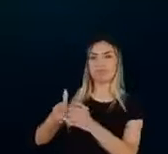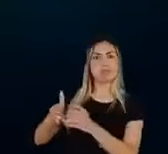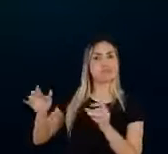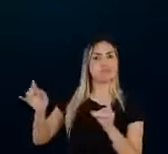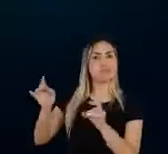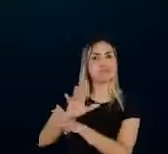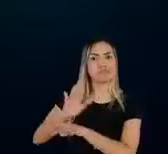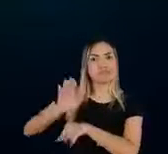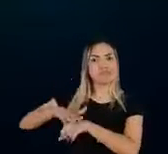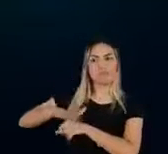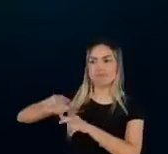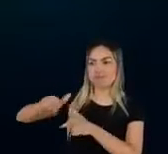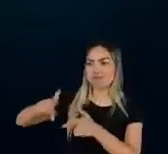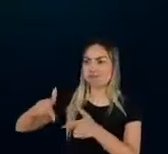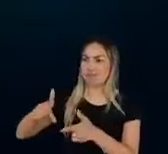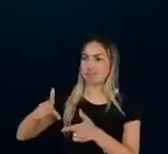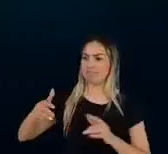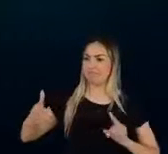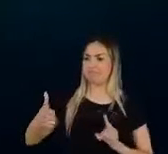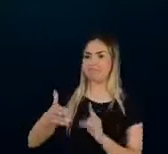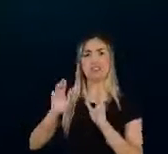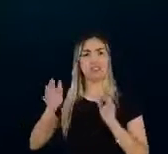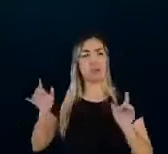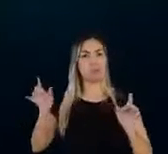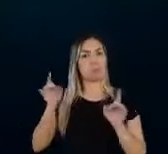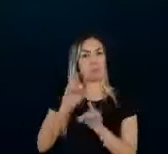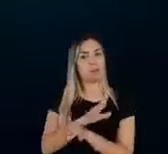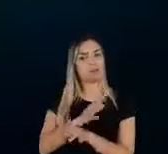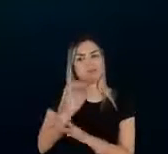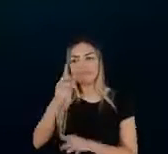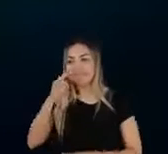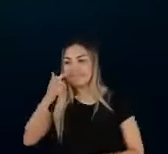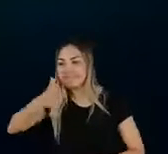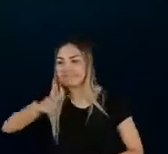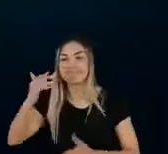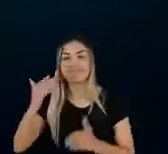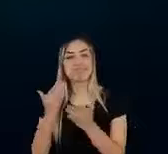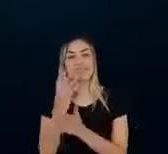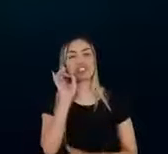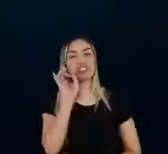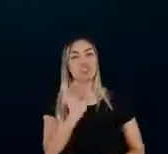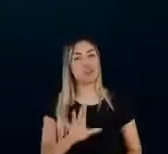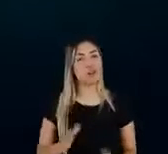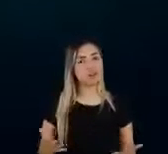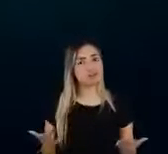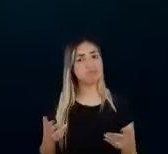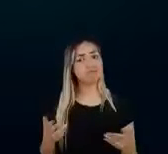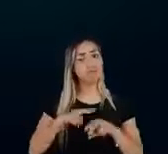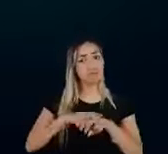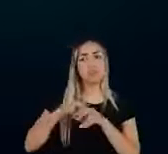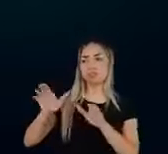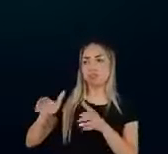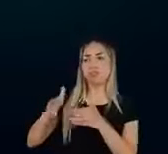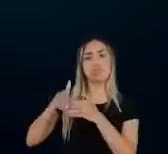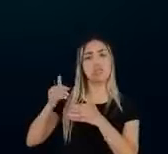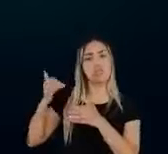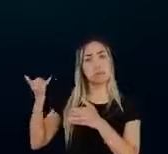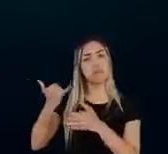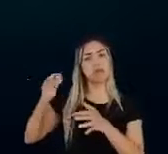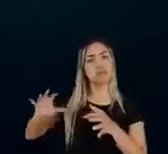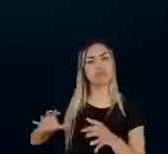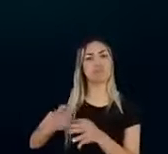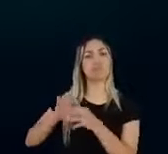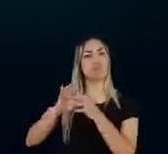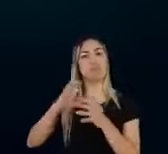achei que eu fico muito minha vida com muito mais fácil não aprende né a montar esses times que a gente chama com muito mais autonomia ali né